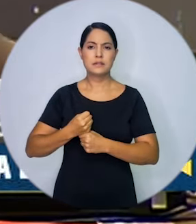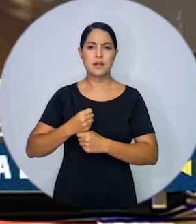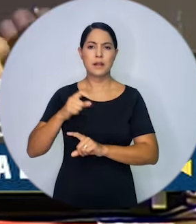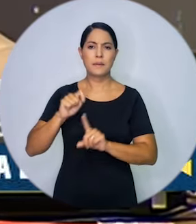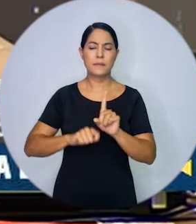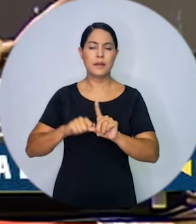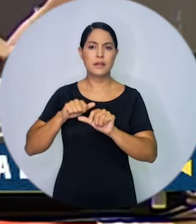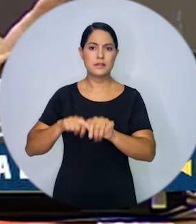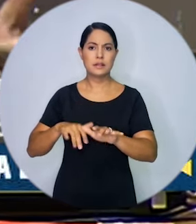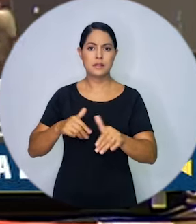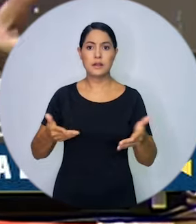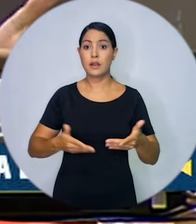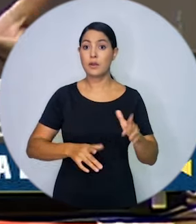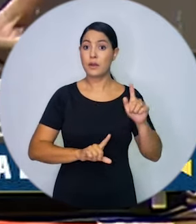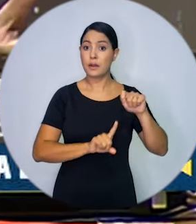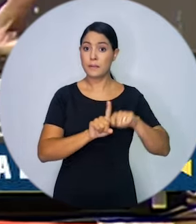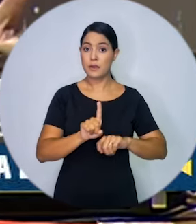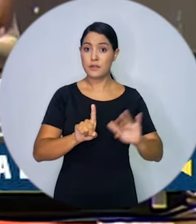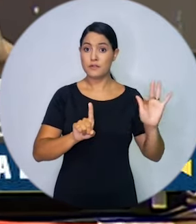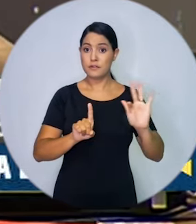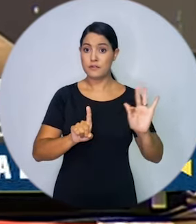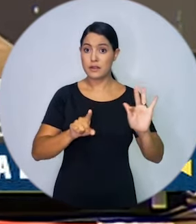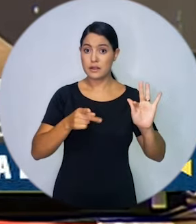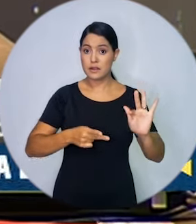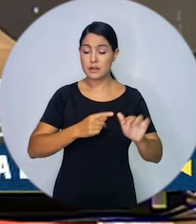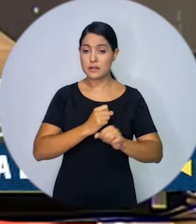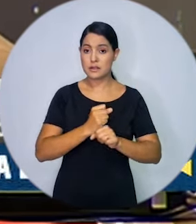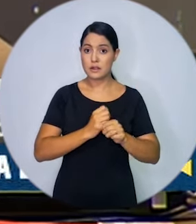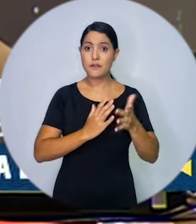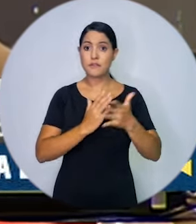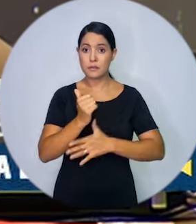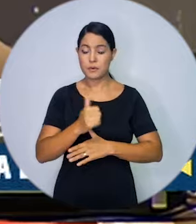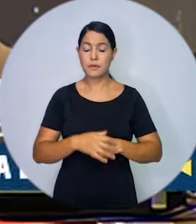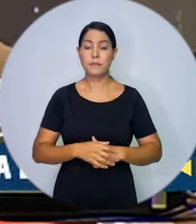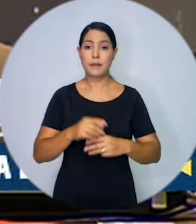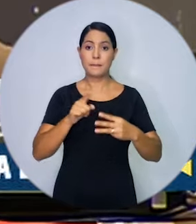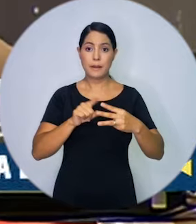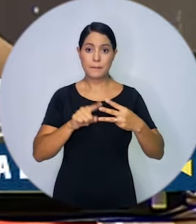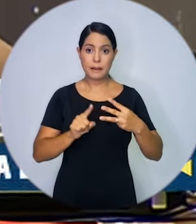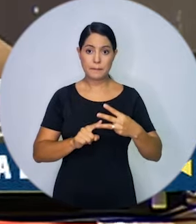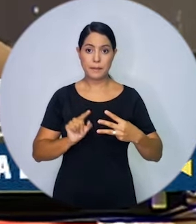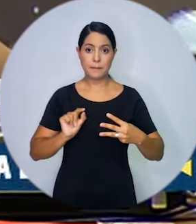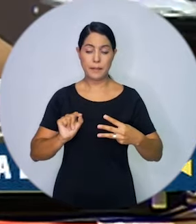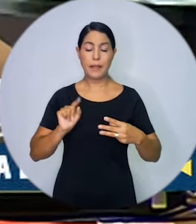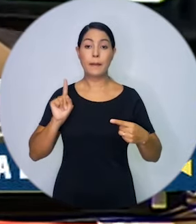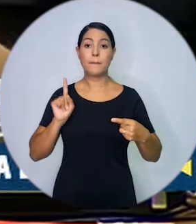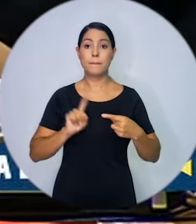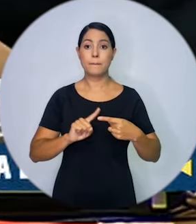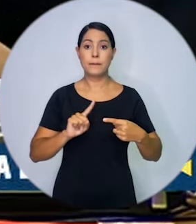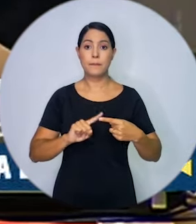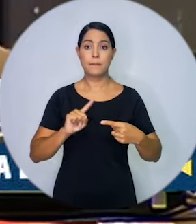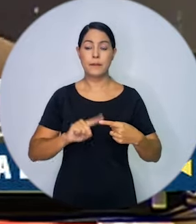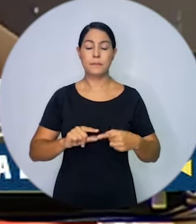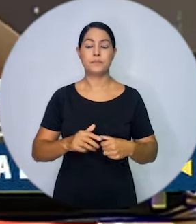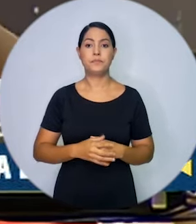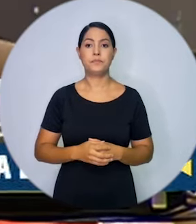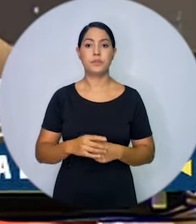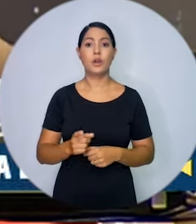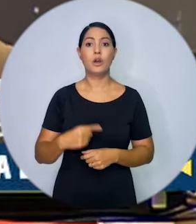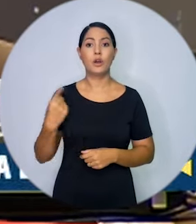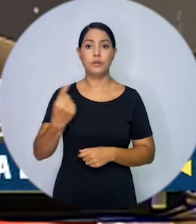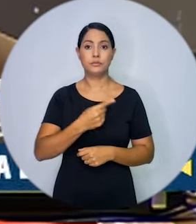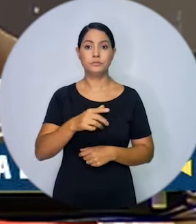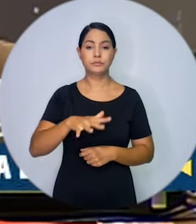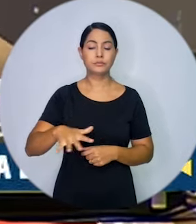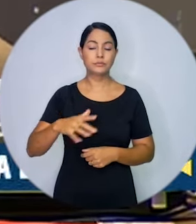passado e foi aprovado agora em fevereiro pelo Conselho Federal, e ele tem basicamente 3 pontos. O primeiro ponto é